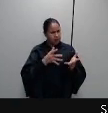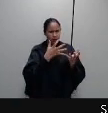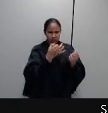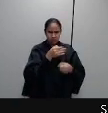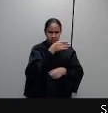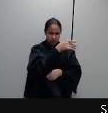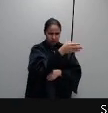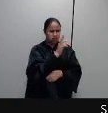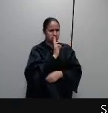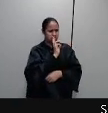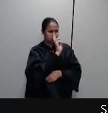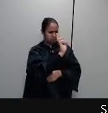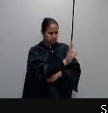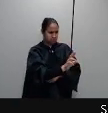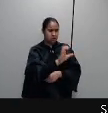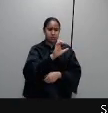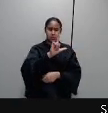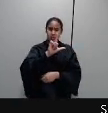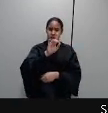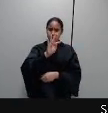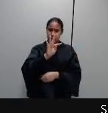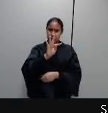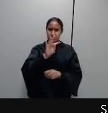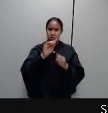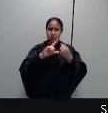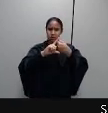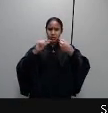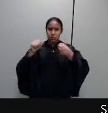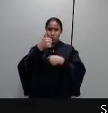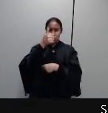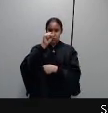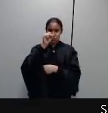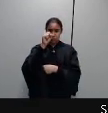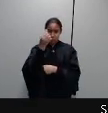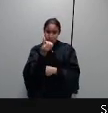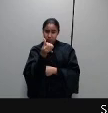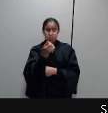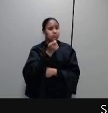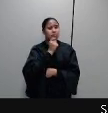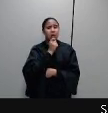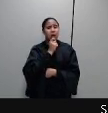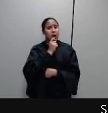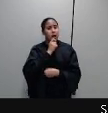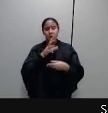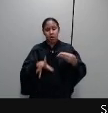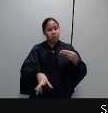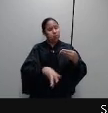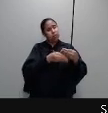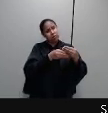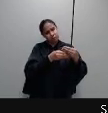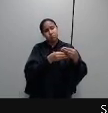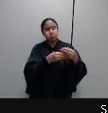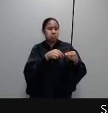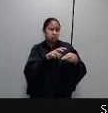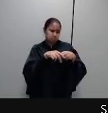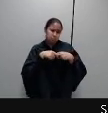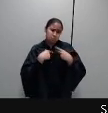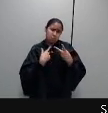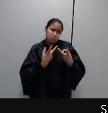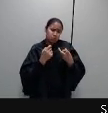CLT ele não foi prequestionado né então haveria um princípio esses dois ovos